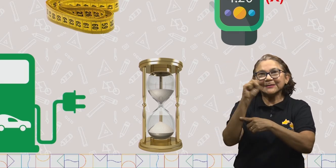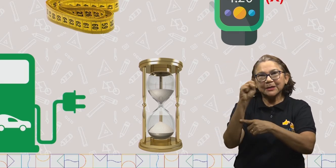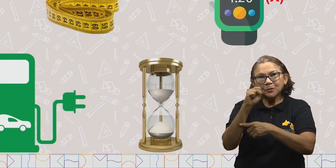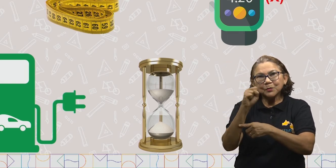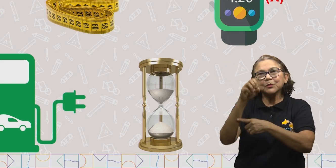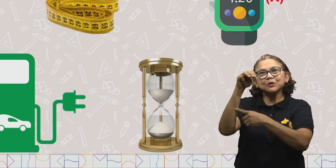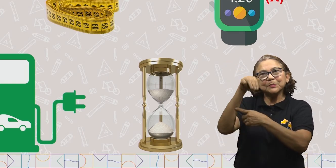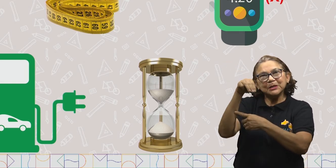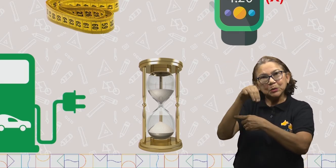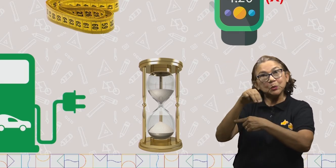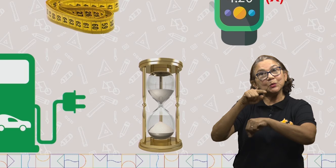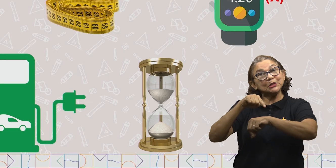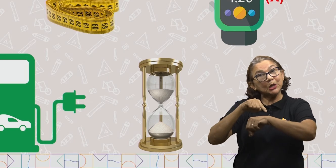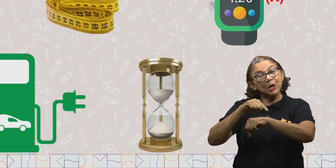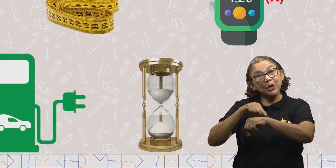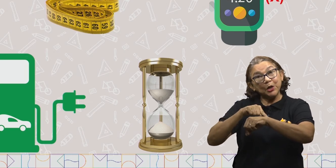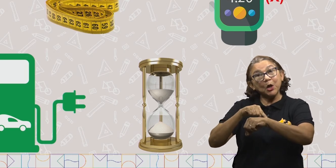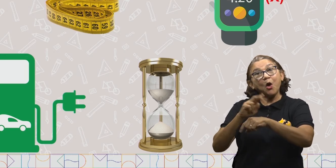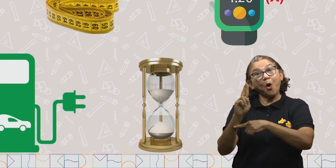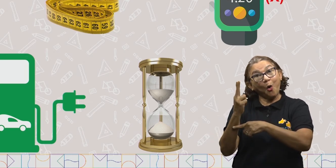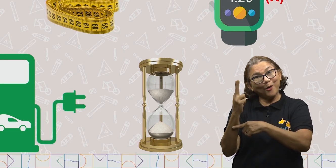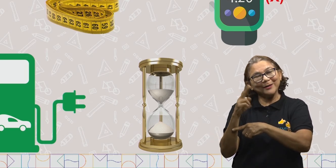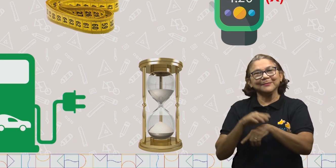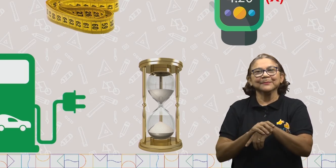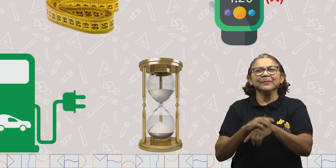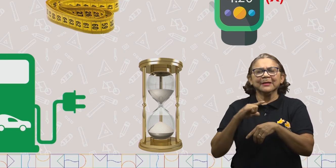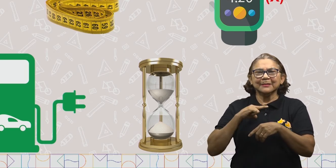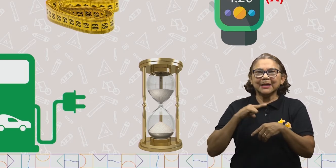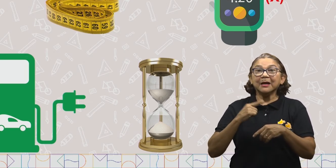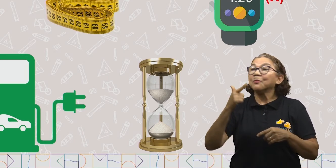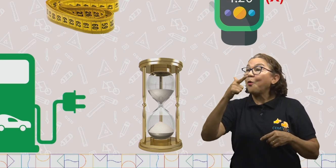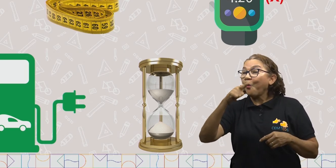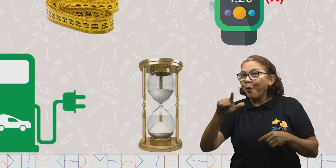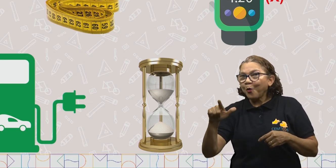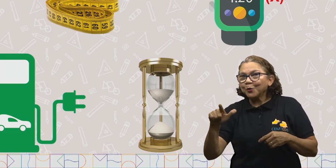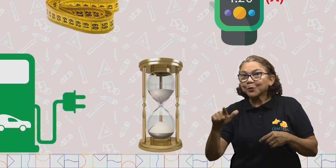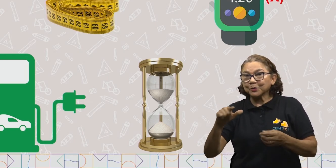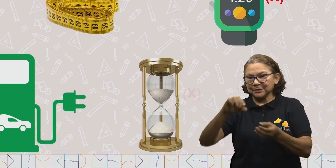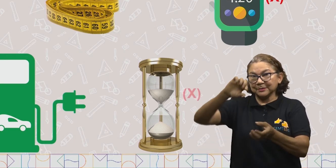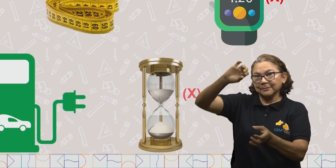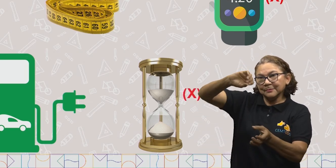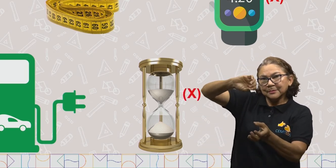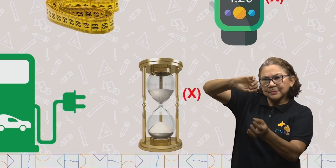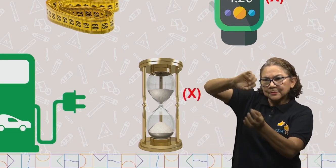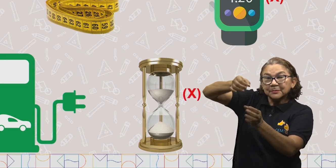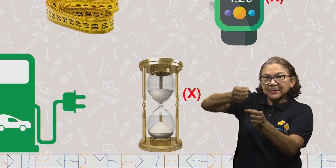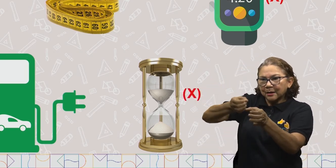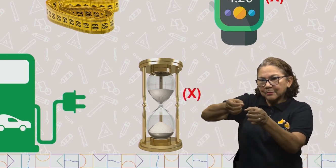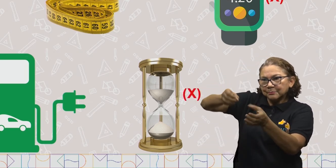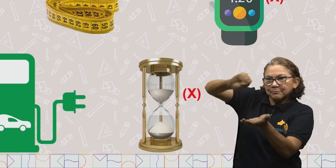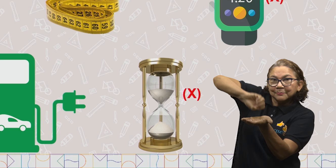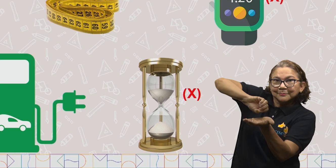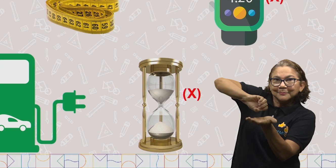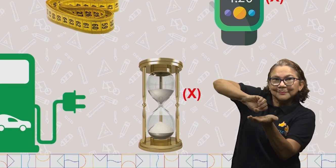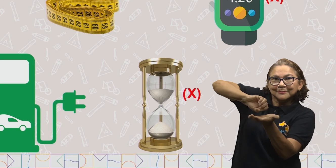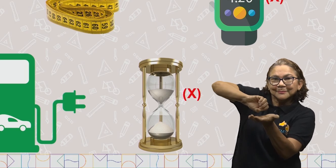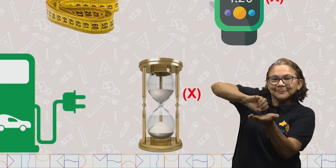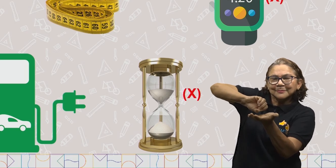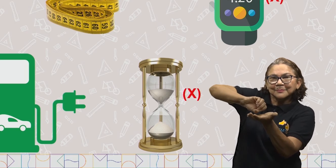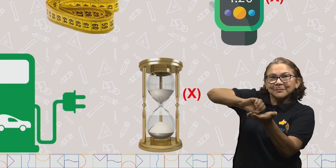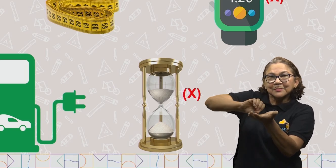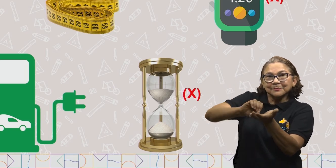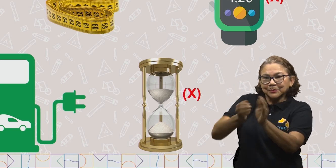segundos, minutos e horas. Tem mais algum? Sim, temos a ampulheta, que ela é